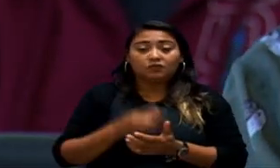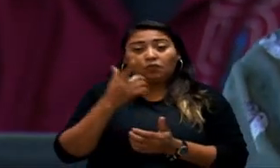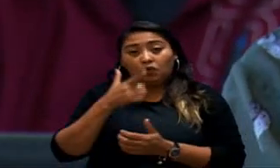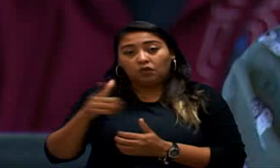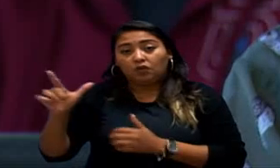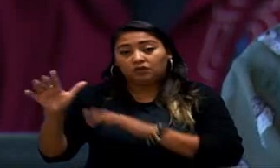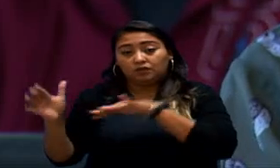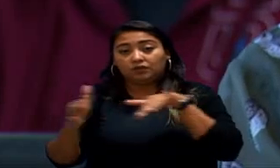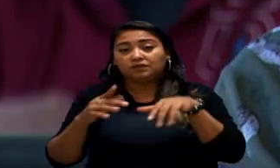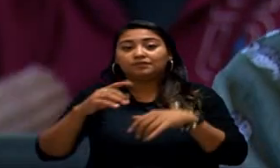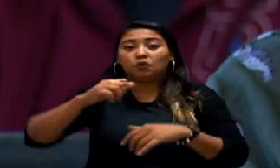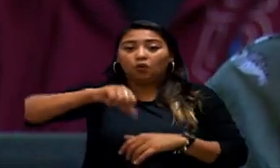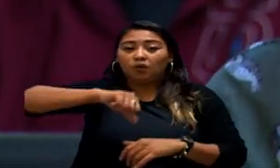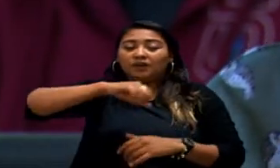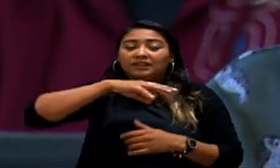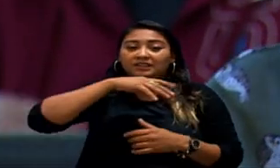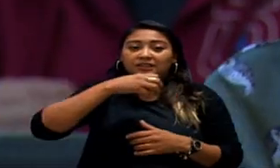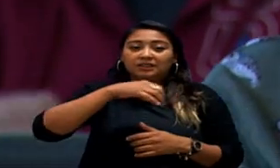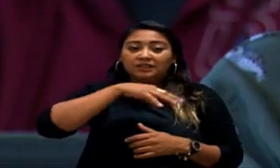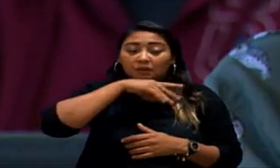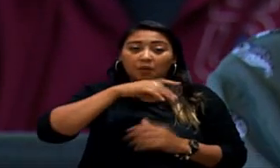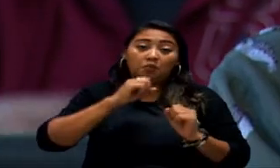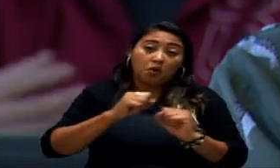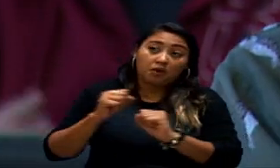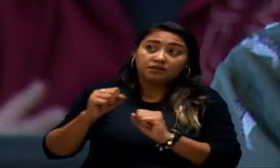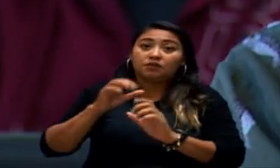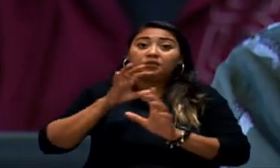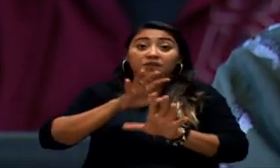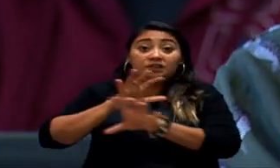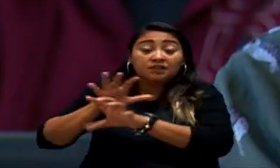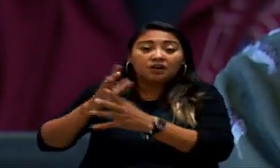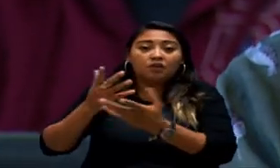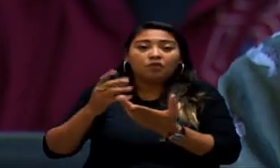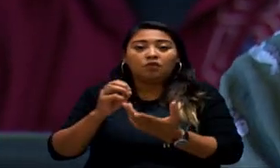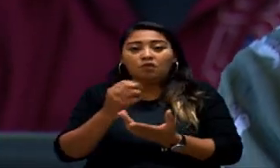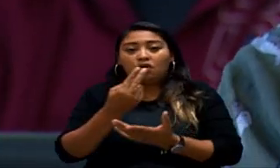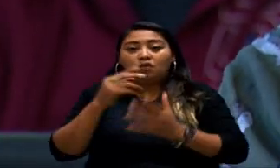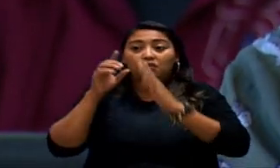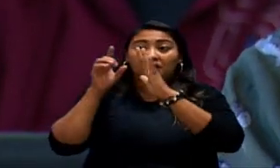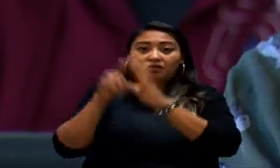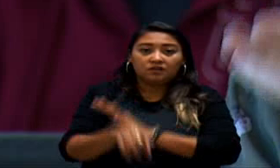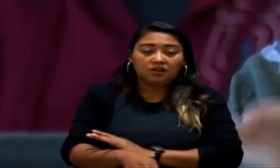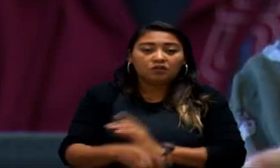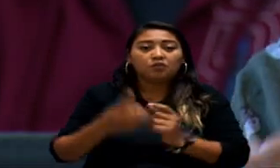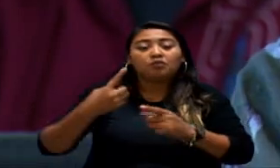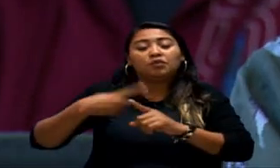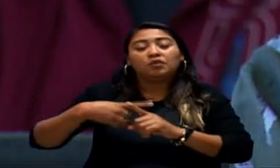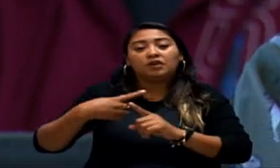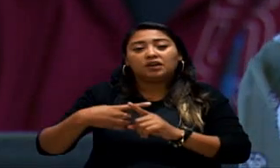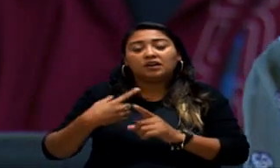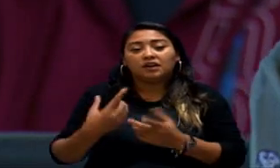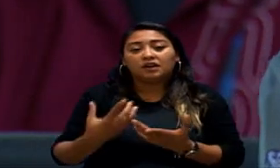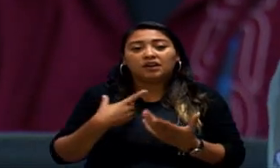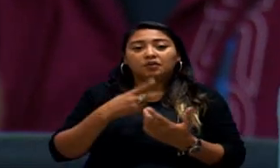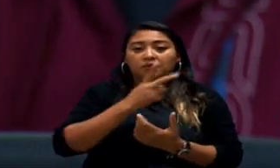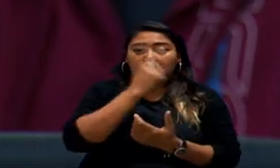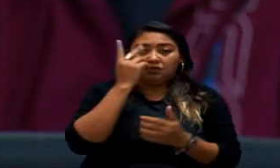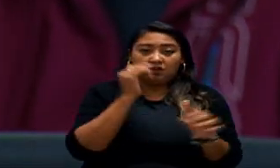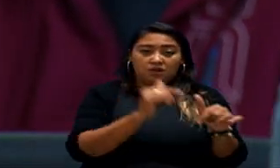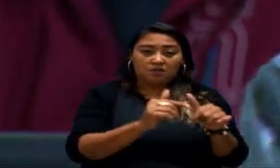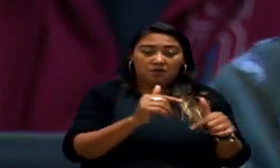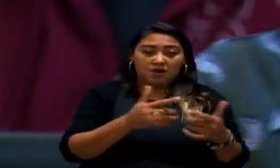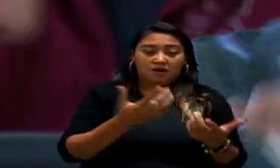outro lado negativo, pode ser uma perseguição, né? Pode ser questionando, ah, por que o servidor, e daí